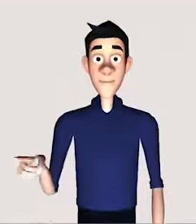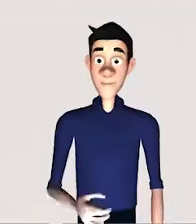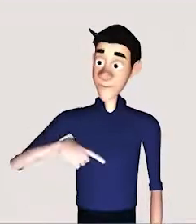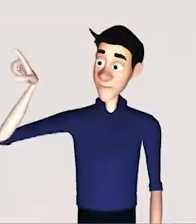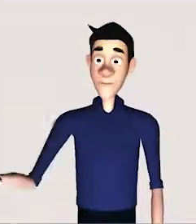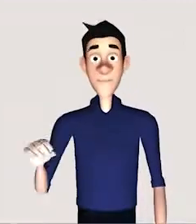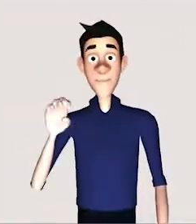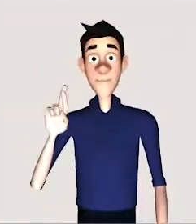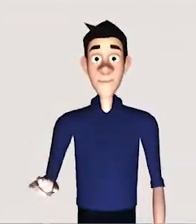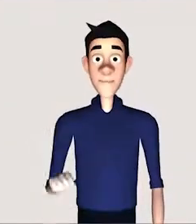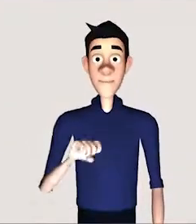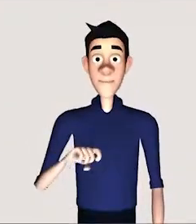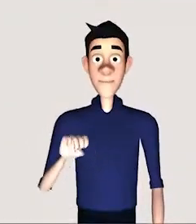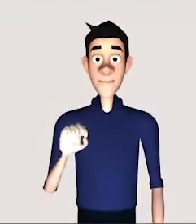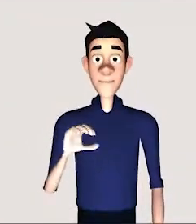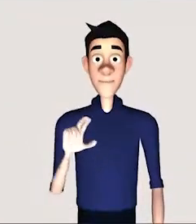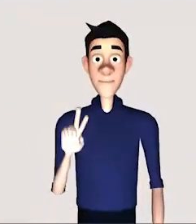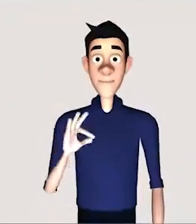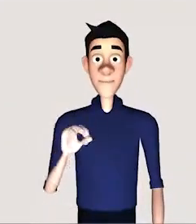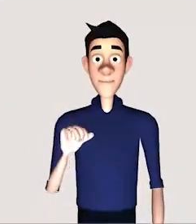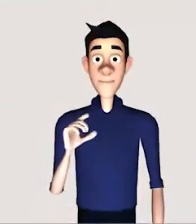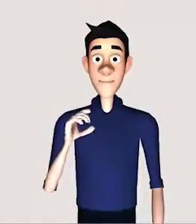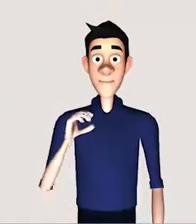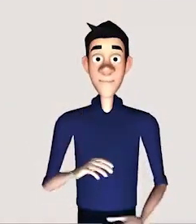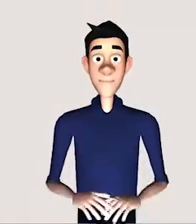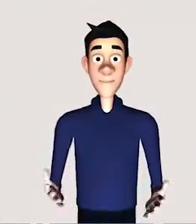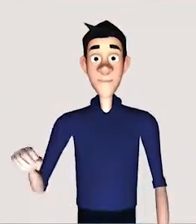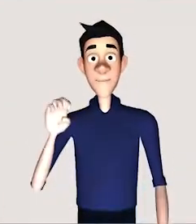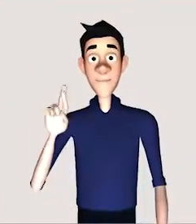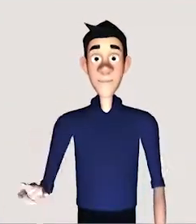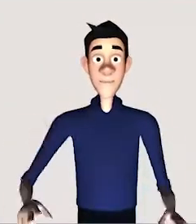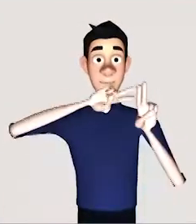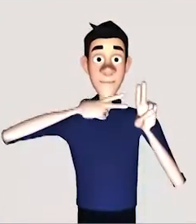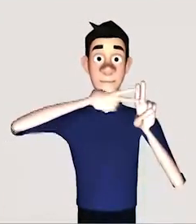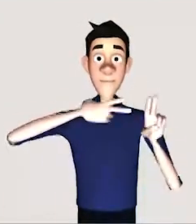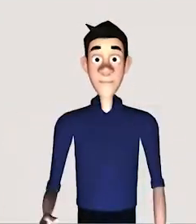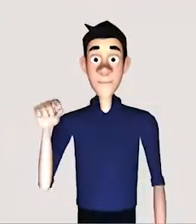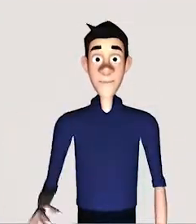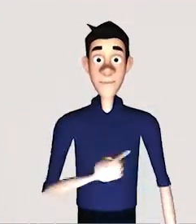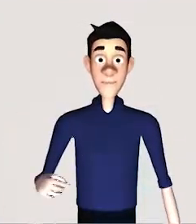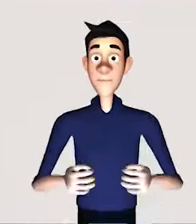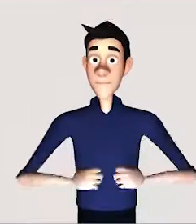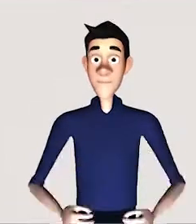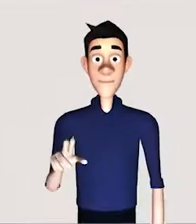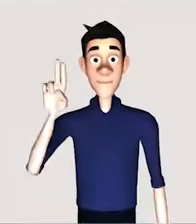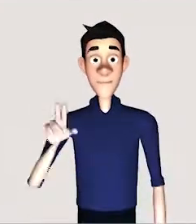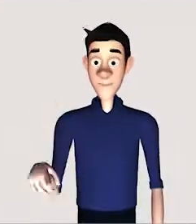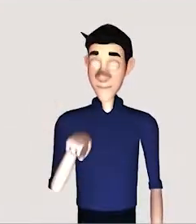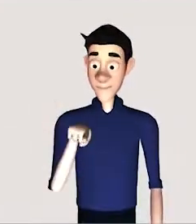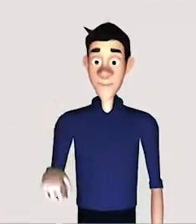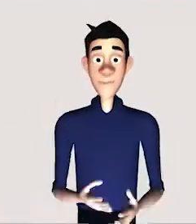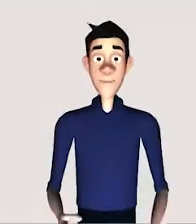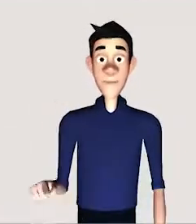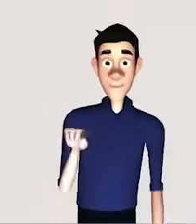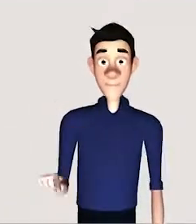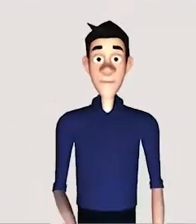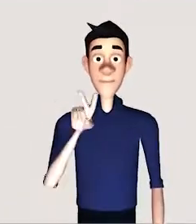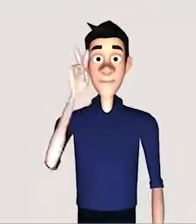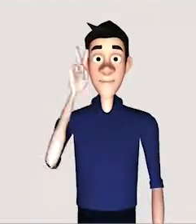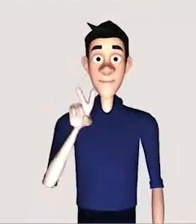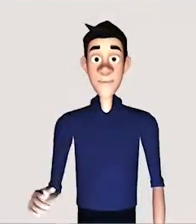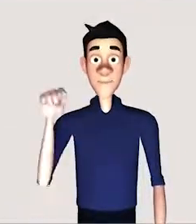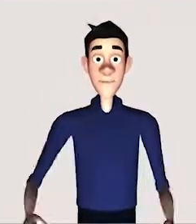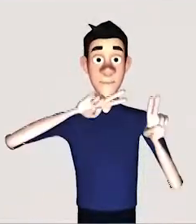de coisas, não é só o dinheiro. A gente também precisa pensar qual é o tempo disponível que eu tenho para ser investido.